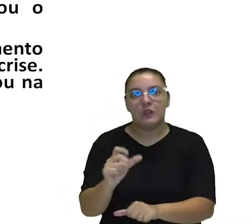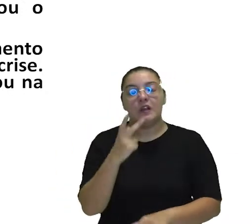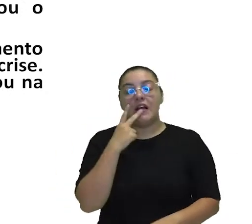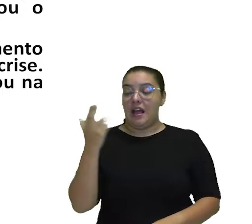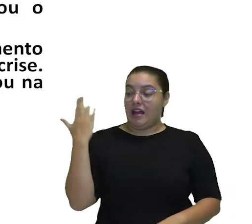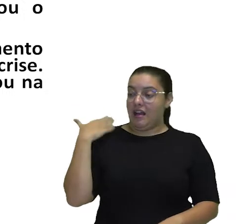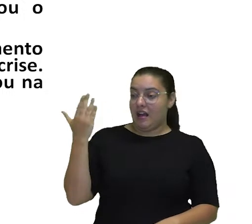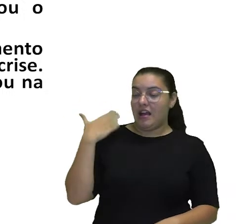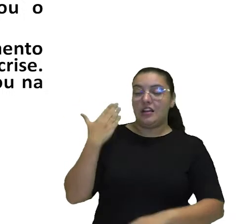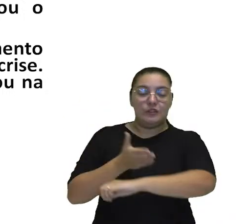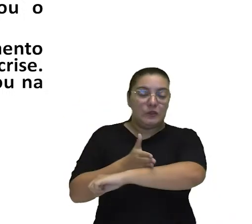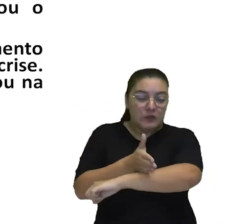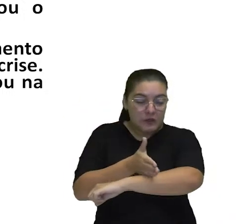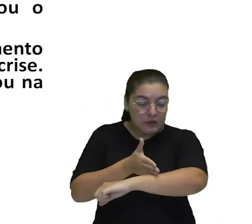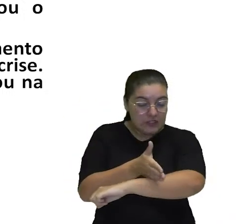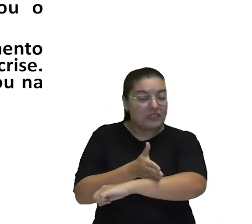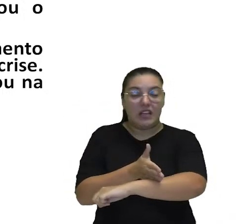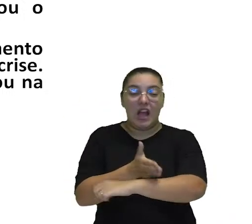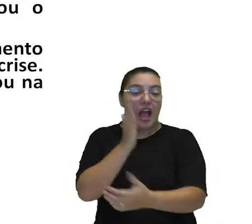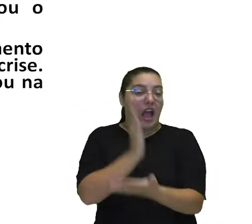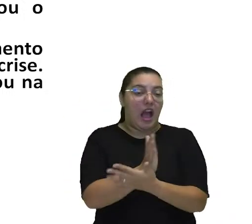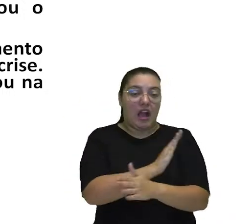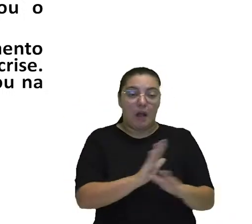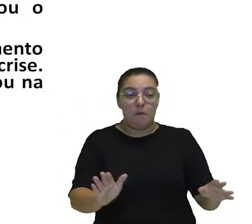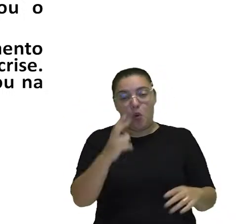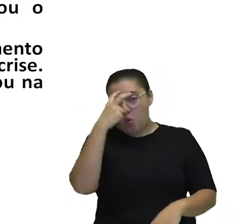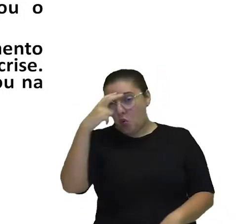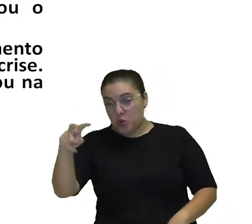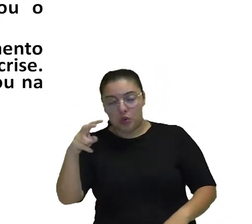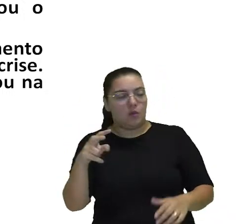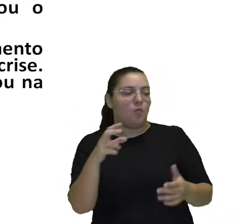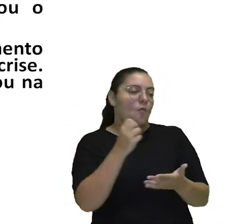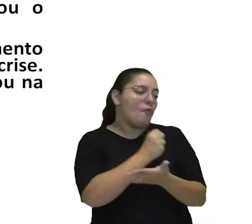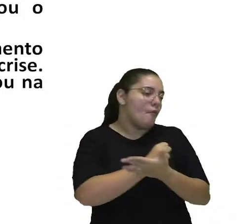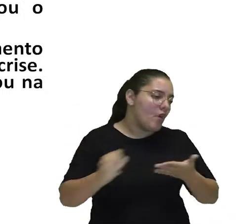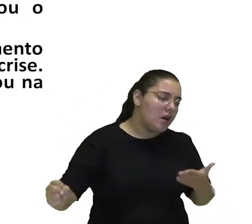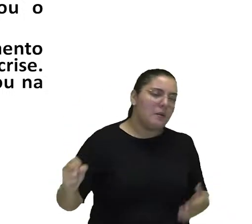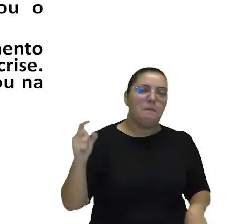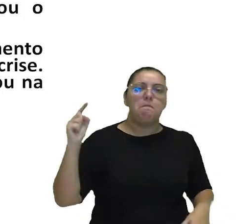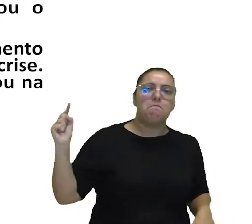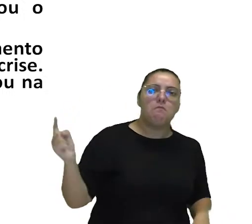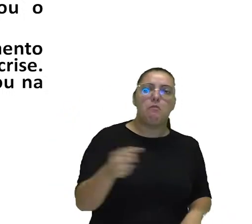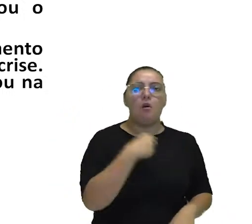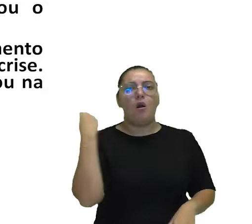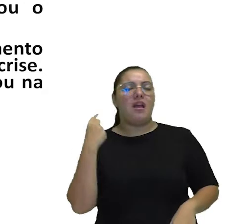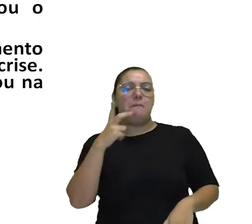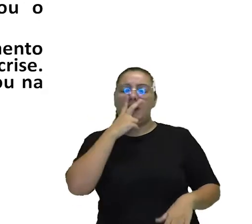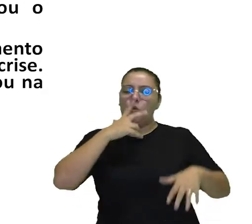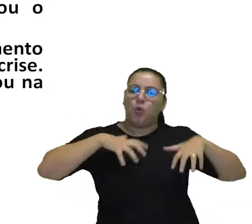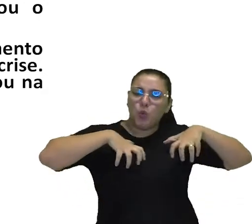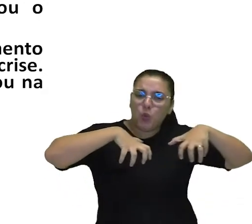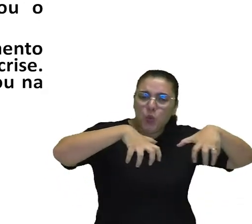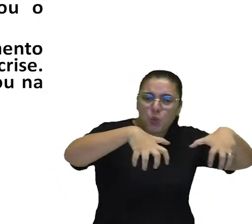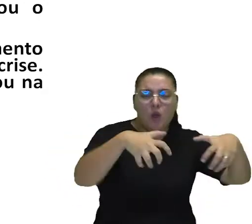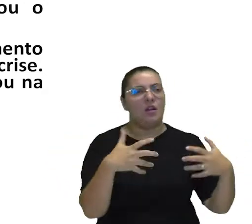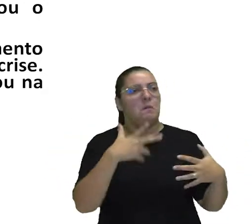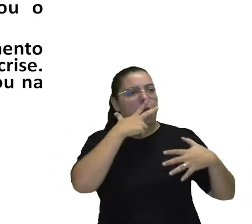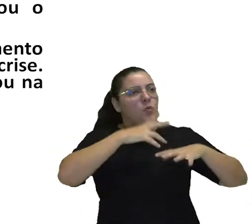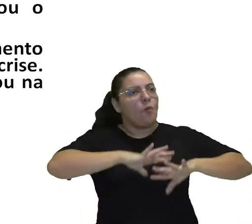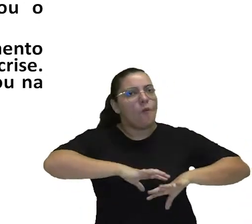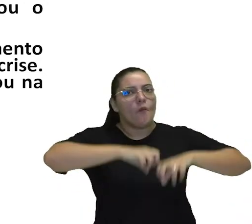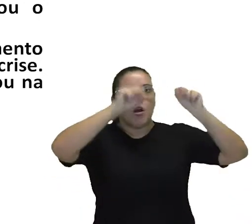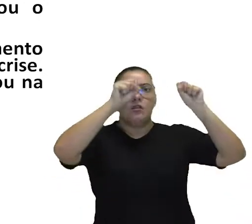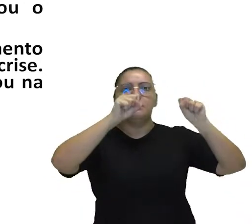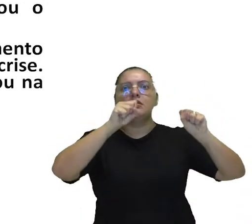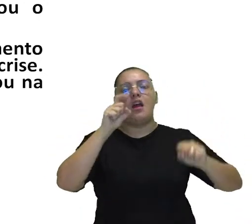no tempo da Idade Média a cultura acabou-se, a cultura morreu, era a Idade das Trevas, não existia cultura nenhuma, e